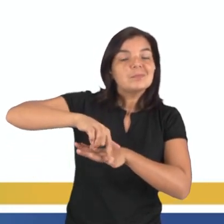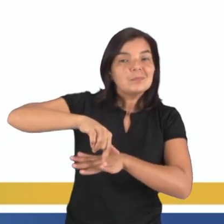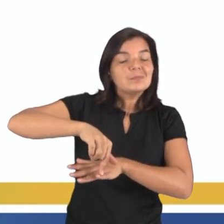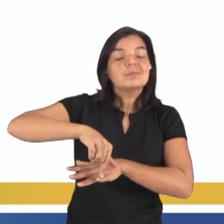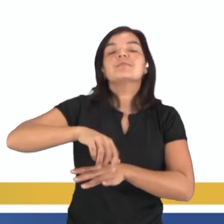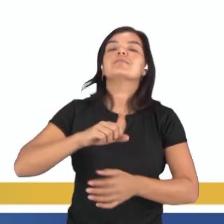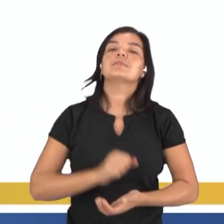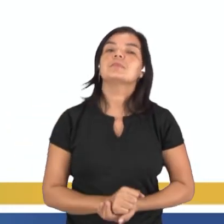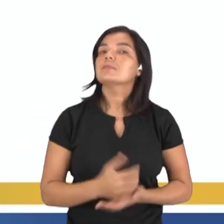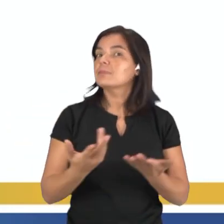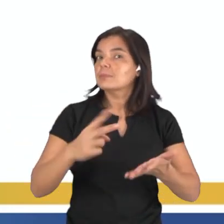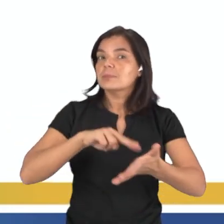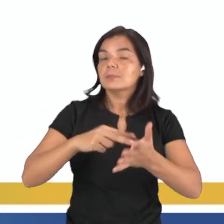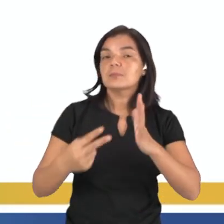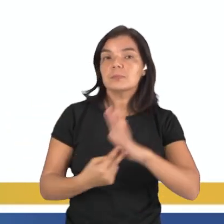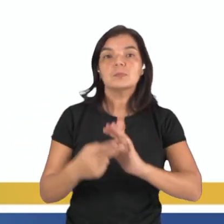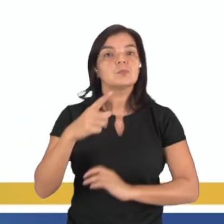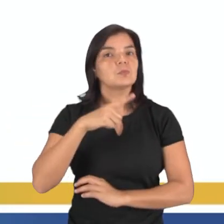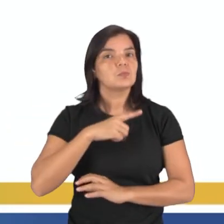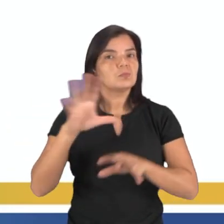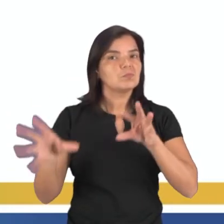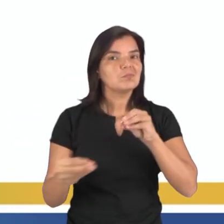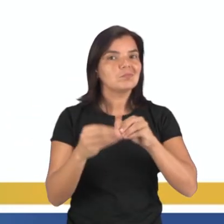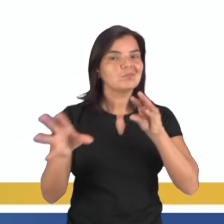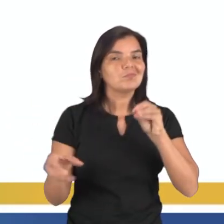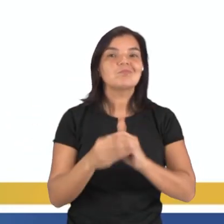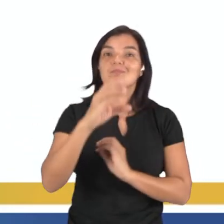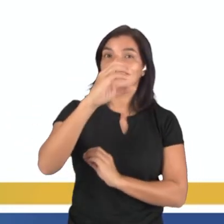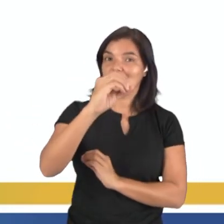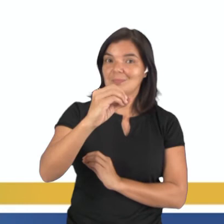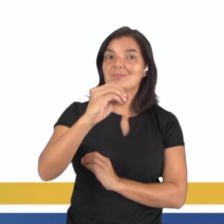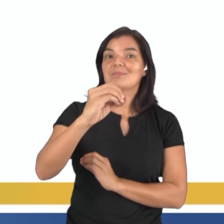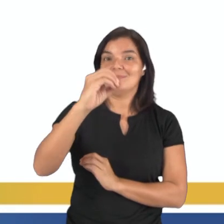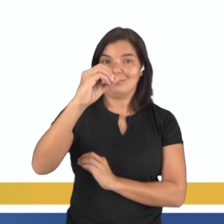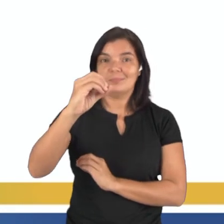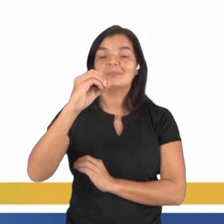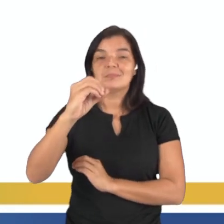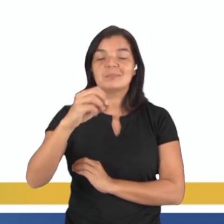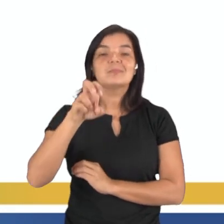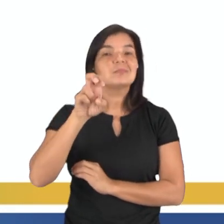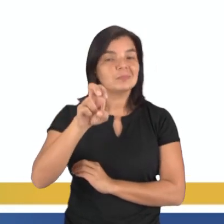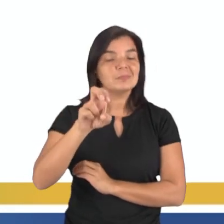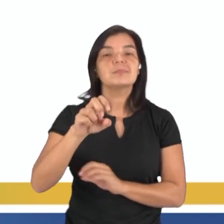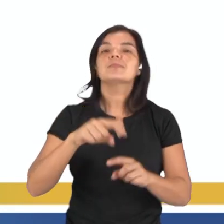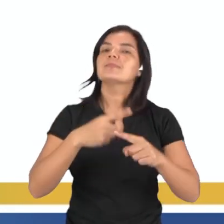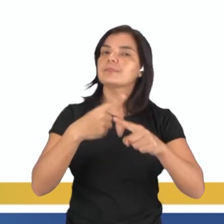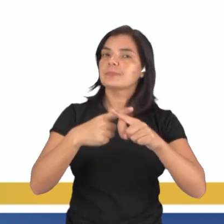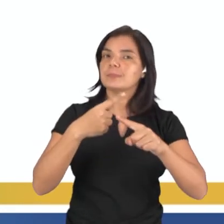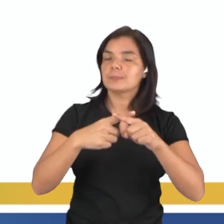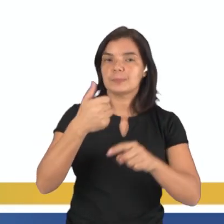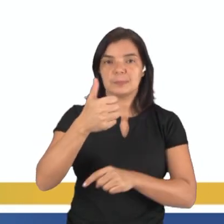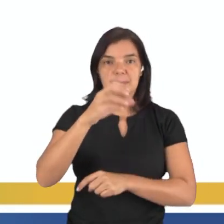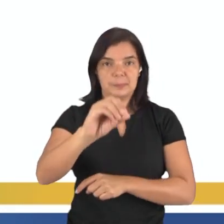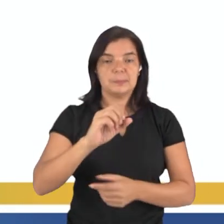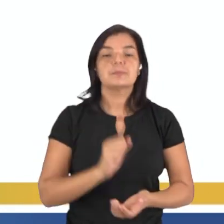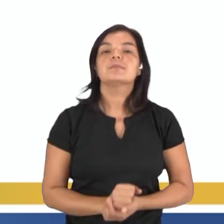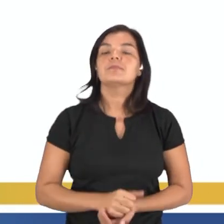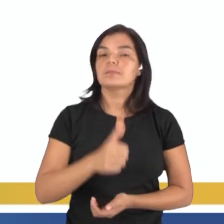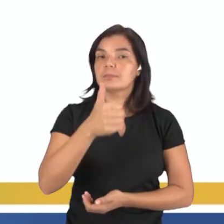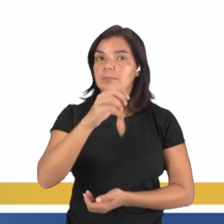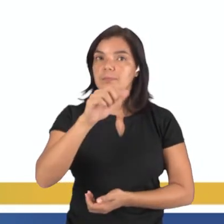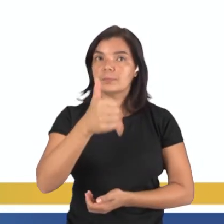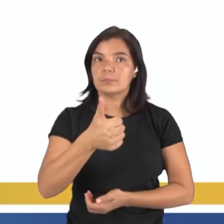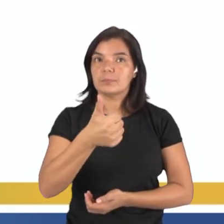degraus que eu estou descendo aí. Então eu tenho que acrescentar 5 zeros aí. Se eu for fazer essa multiplicação por 10, vai